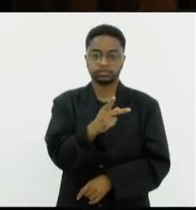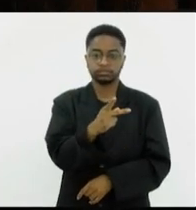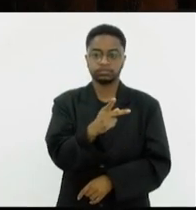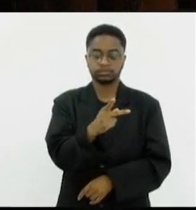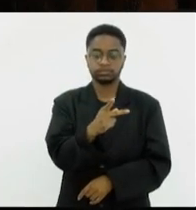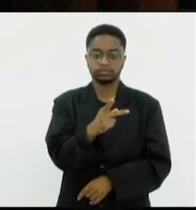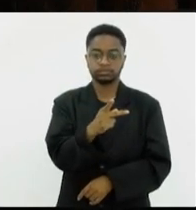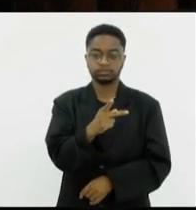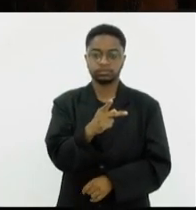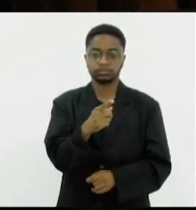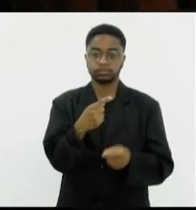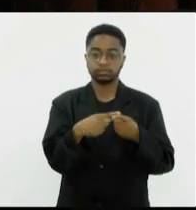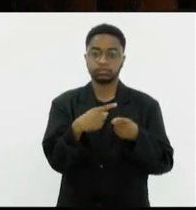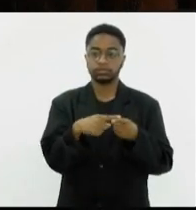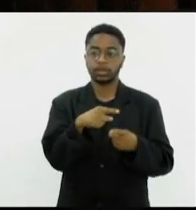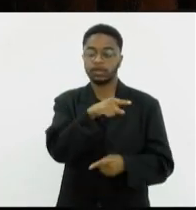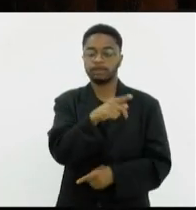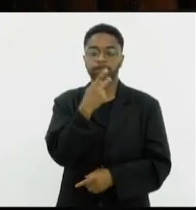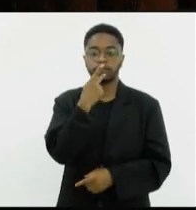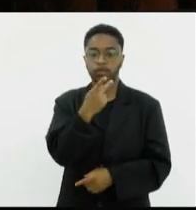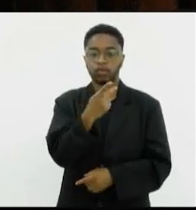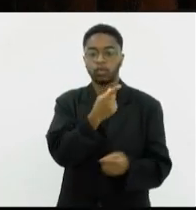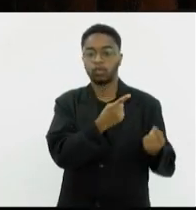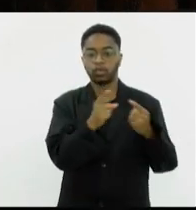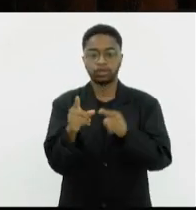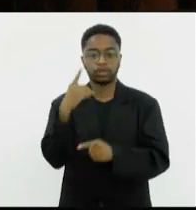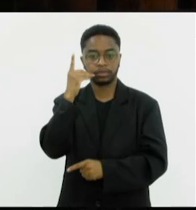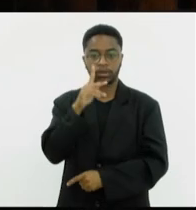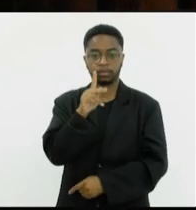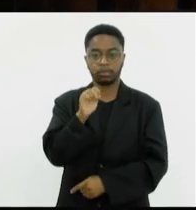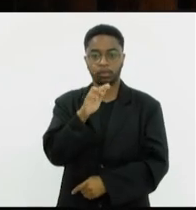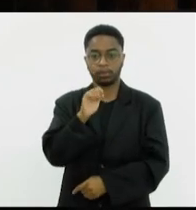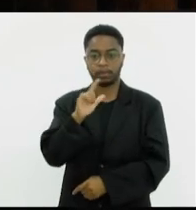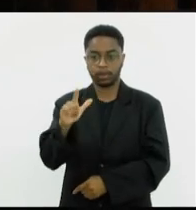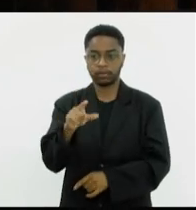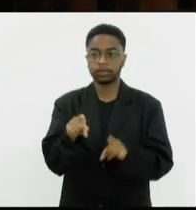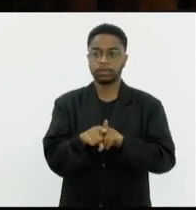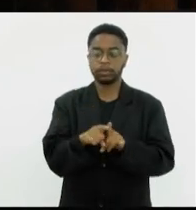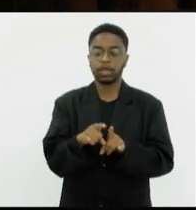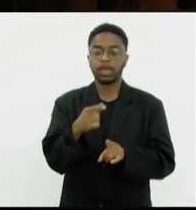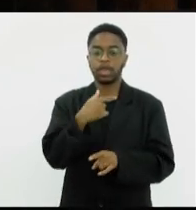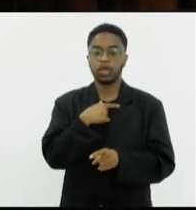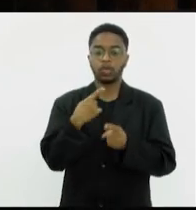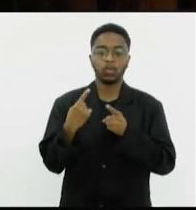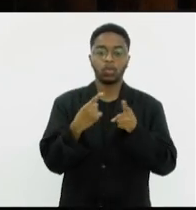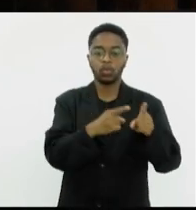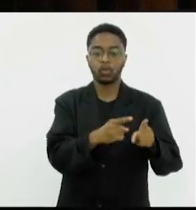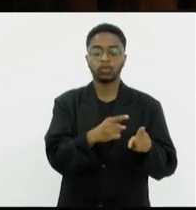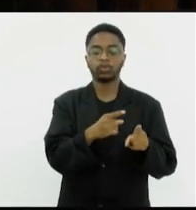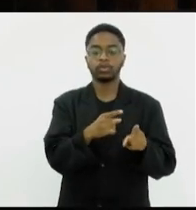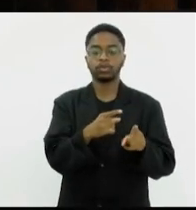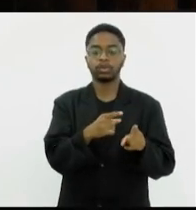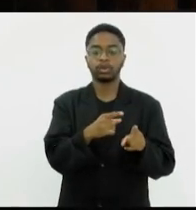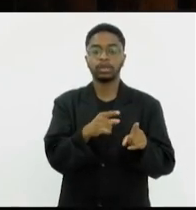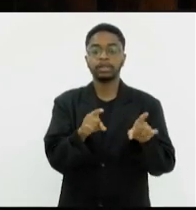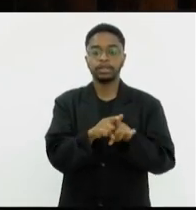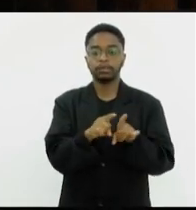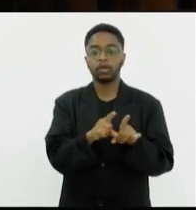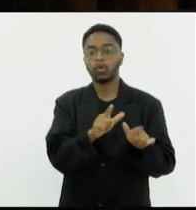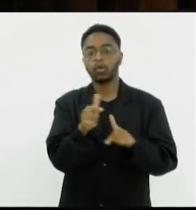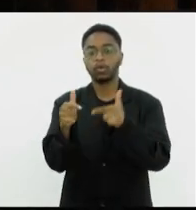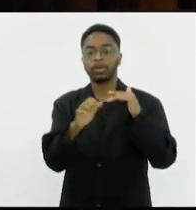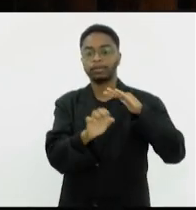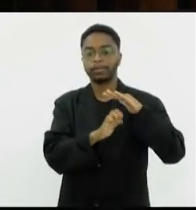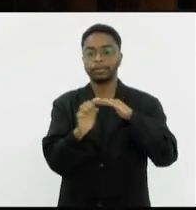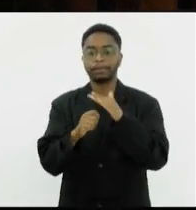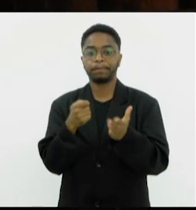levando em consideração o que foi dito para o deputado Felipe Poubel. E faço esse desagravo não só ao deputado Felipe Poubel, mas todos os empresários